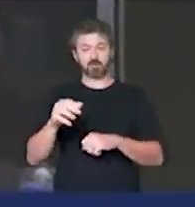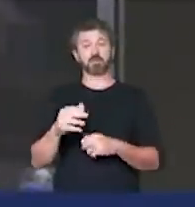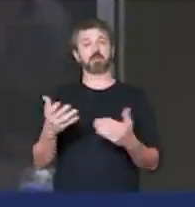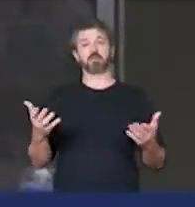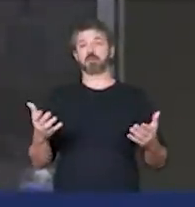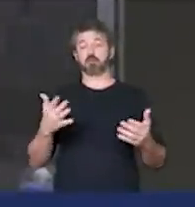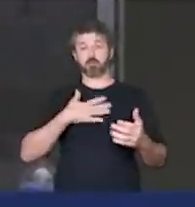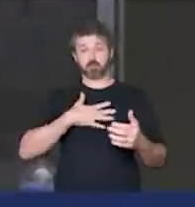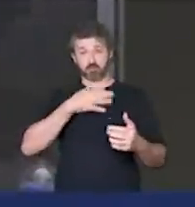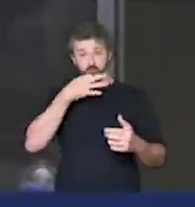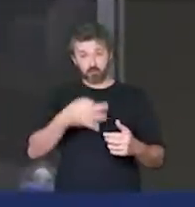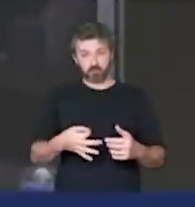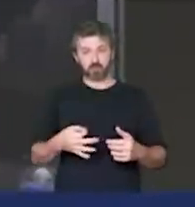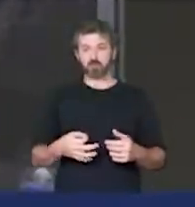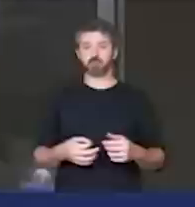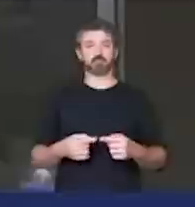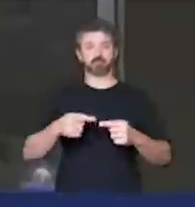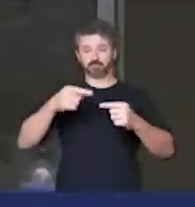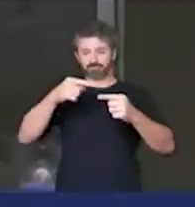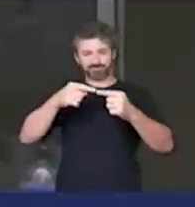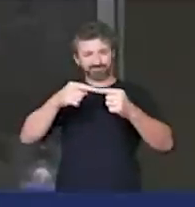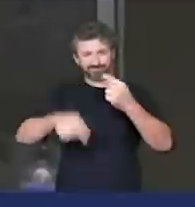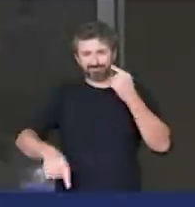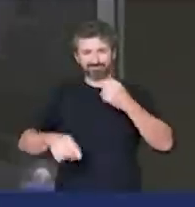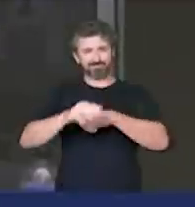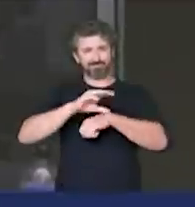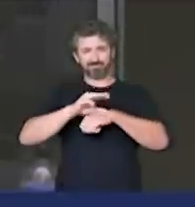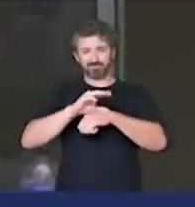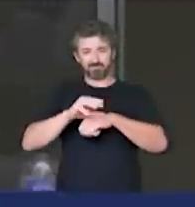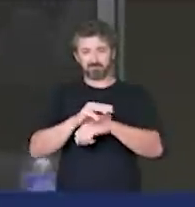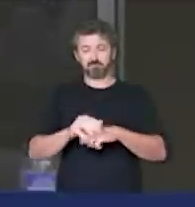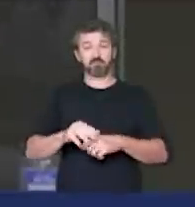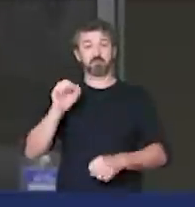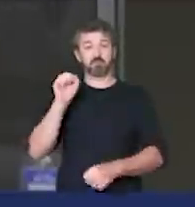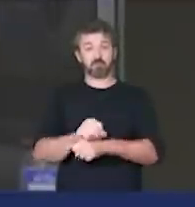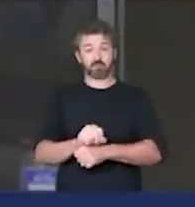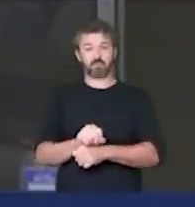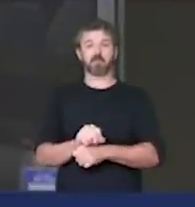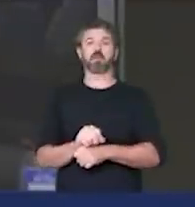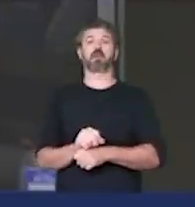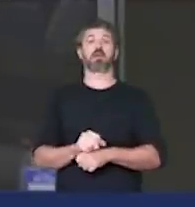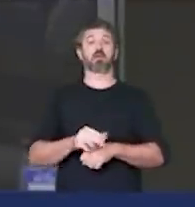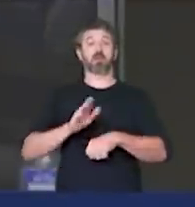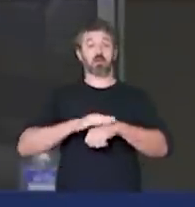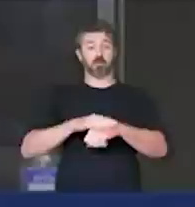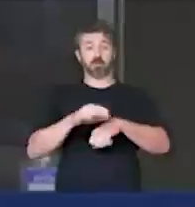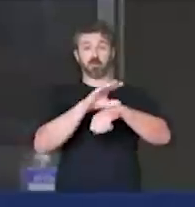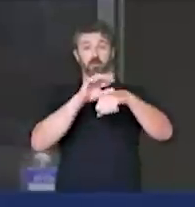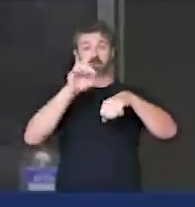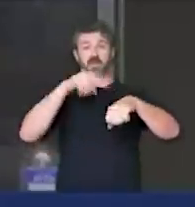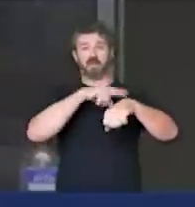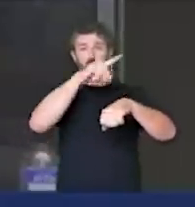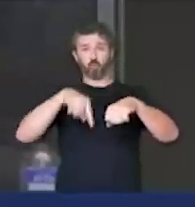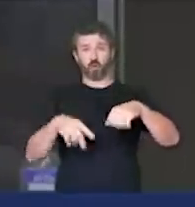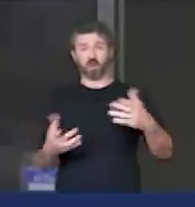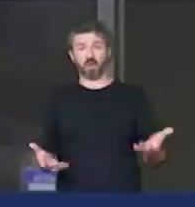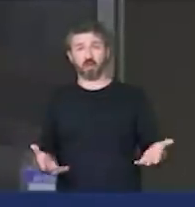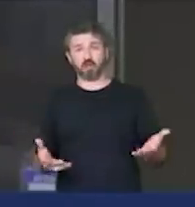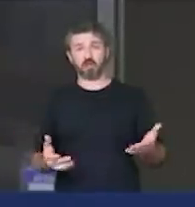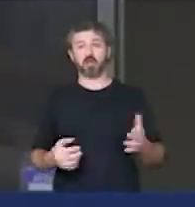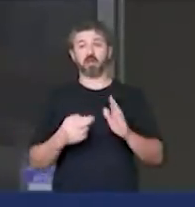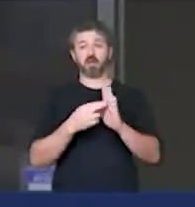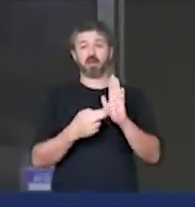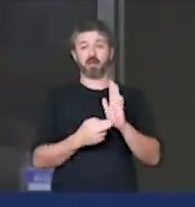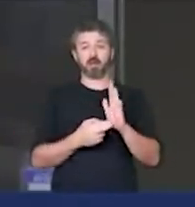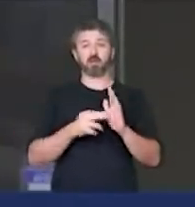que, ao meu ver, é absolutamente inconstitucional, acaba, suspende o efeito da própria Constituição Federal, acaba com o